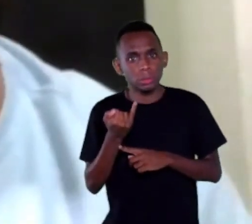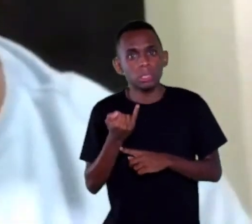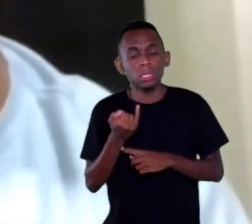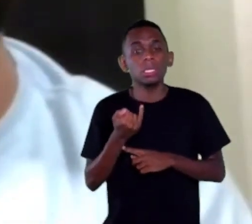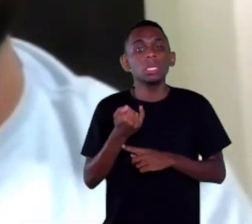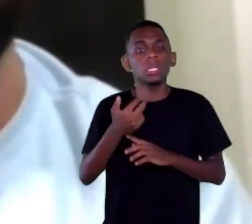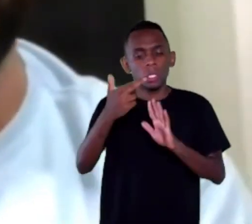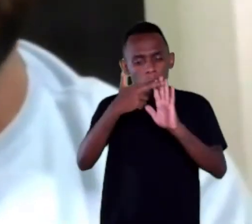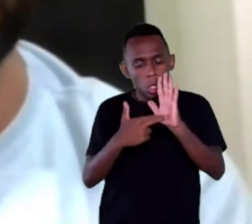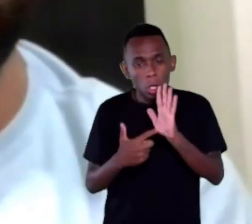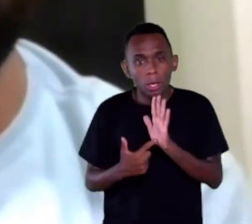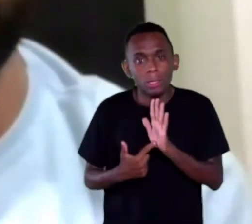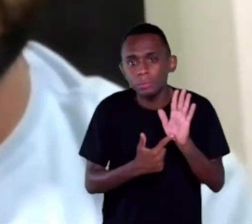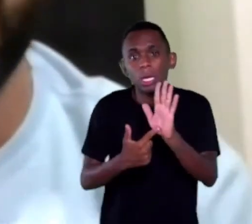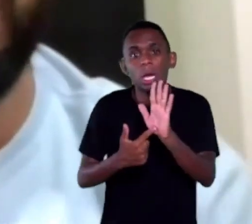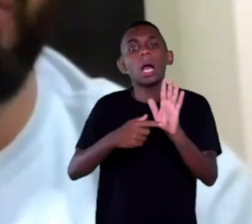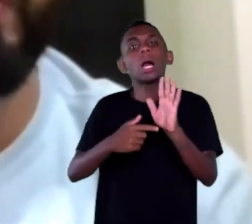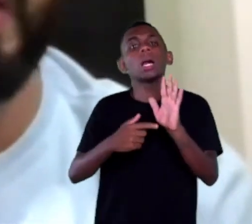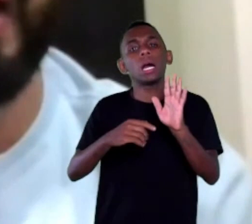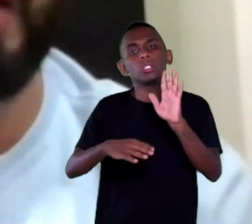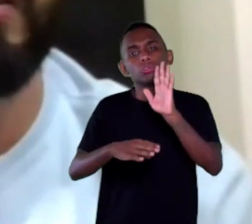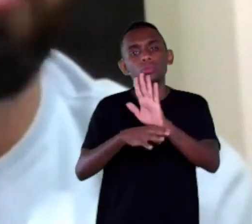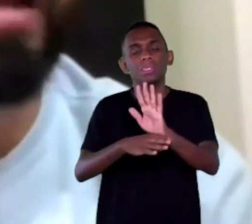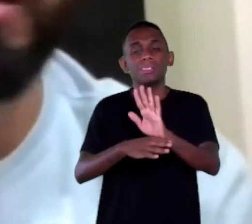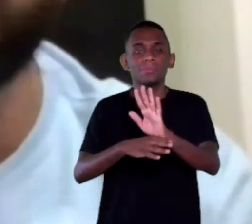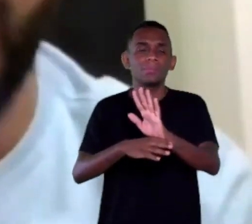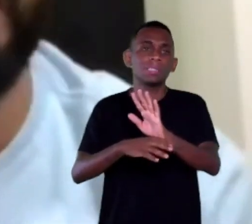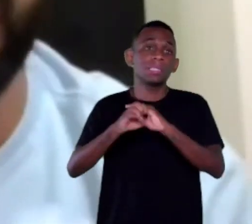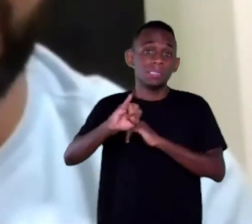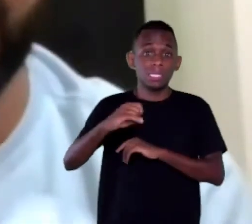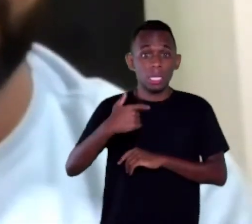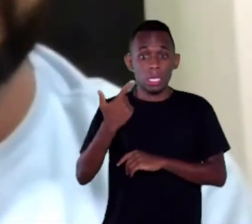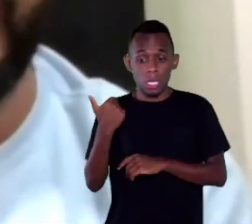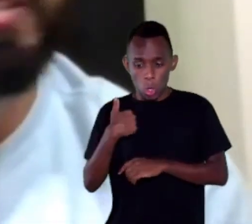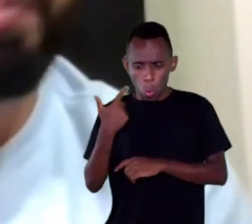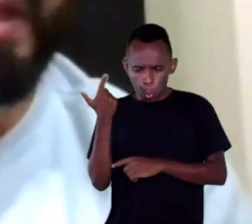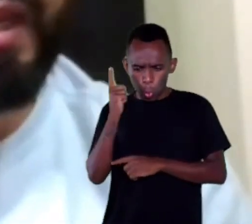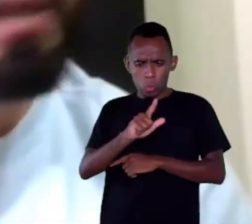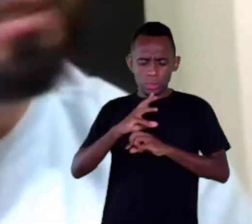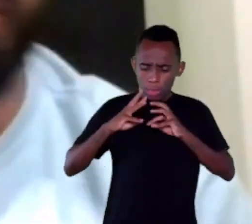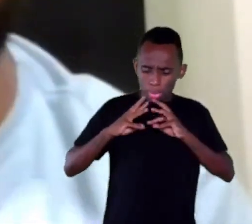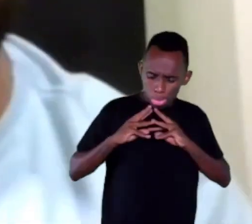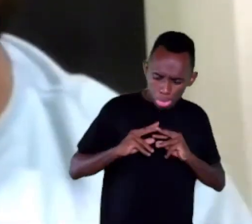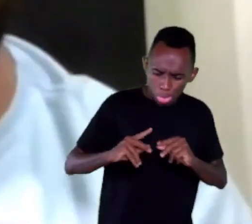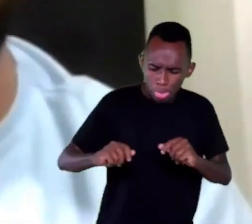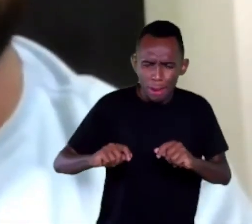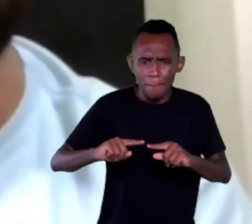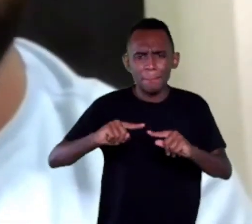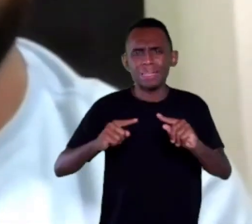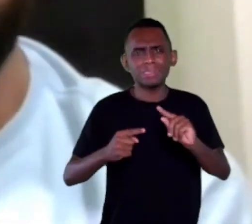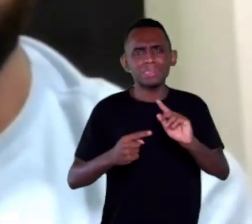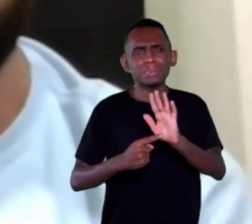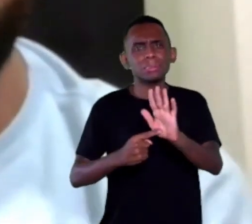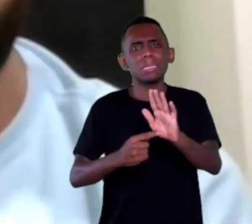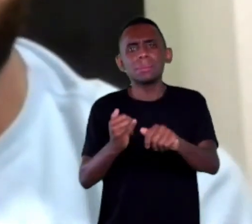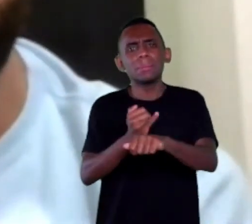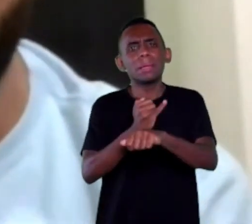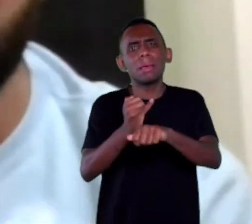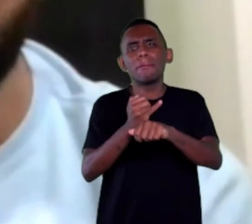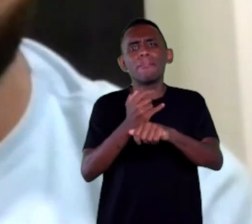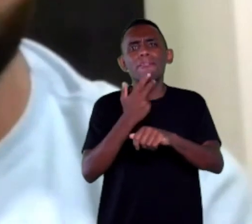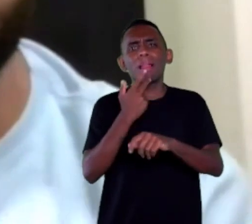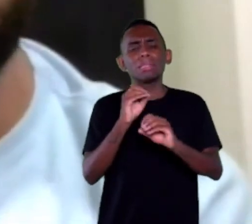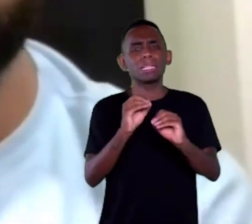eu passar e se eu vencer e eu não fizer nada, não valeu de nada. A experiência não valeu de nada. Então,